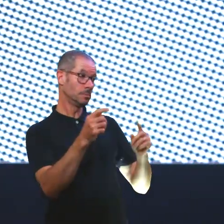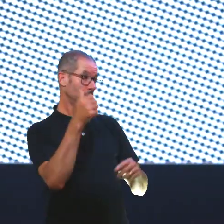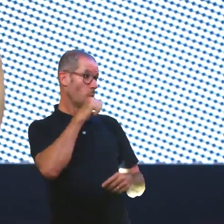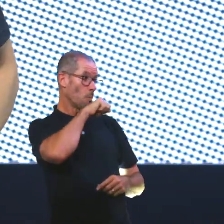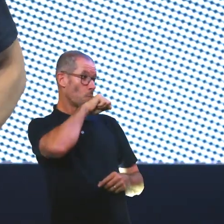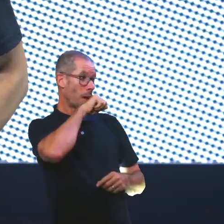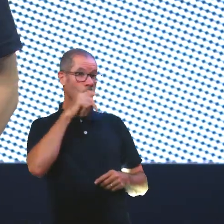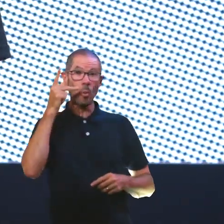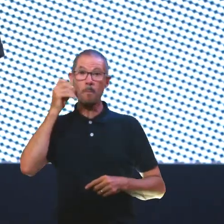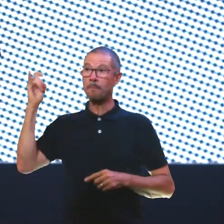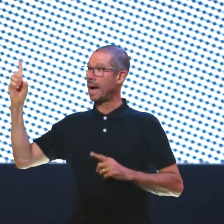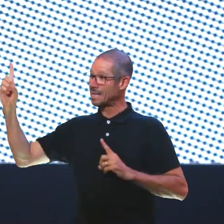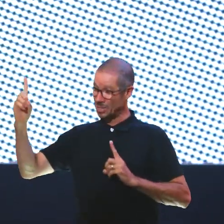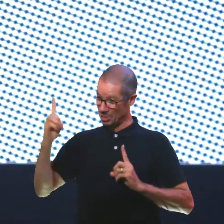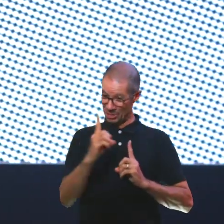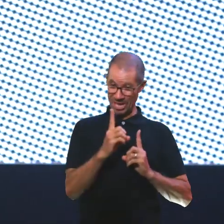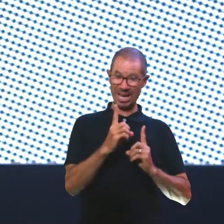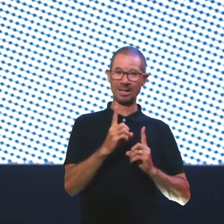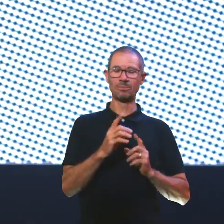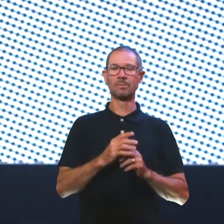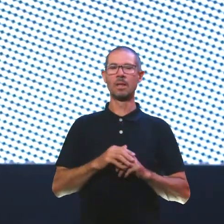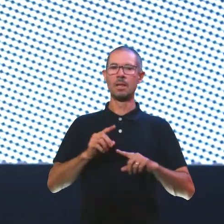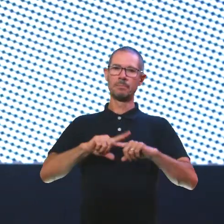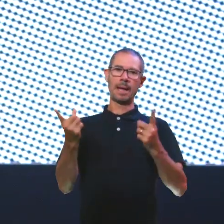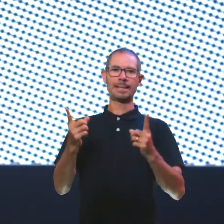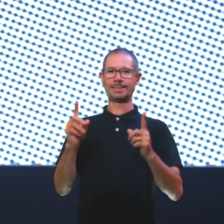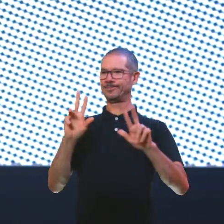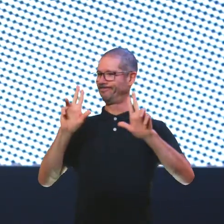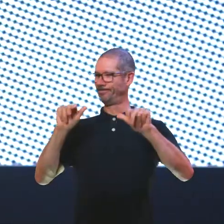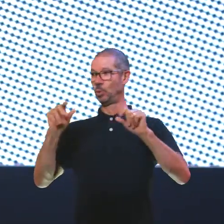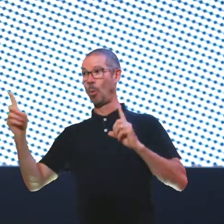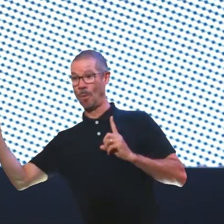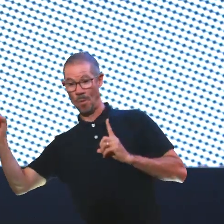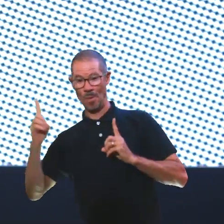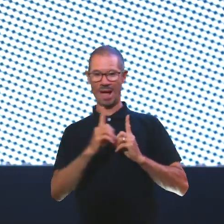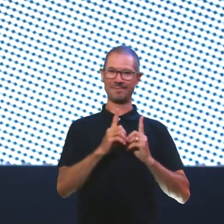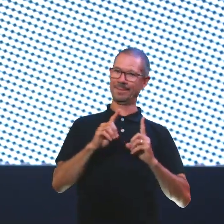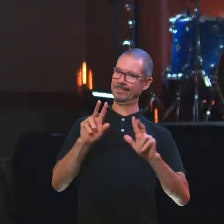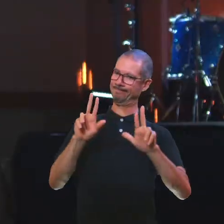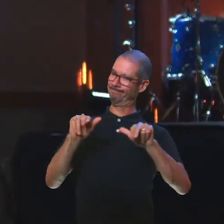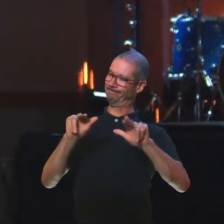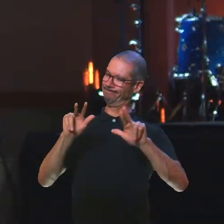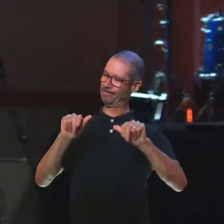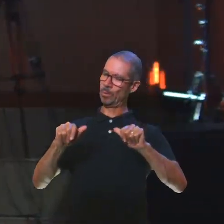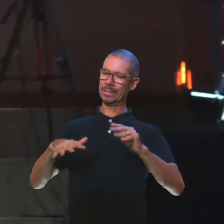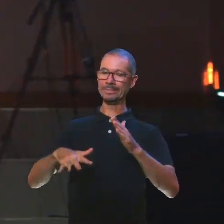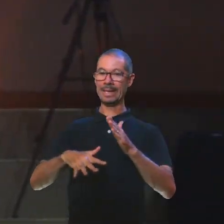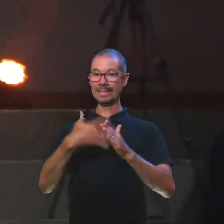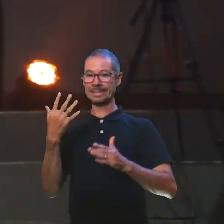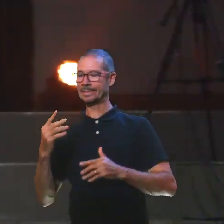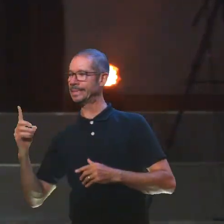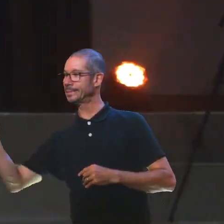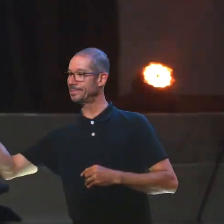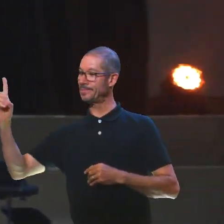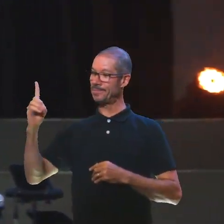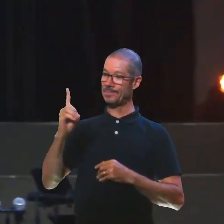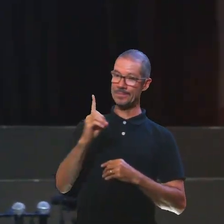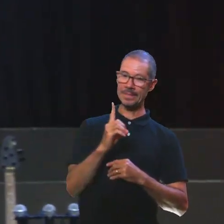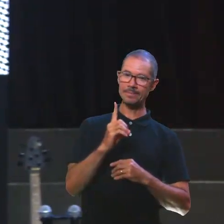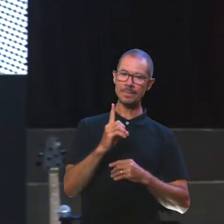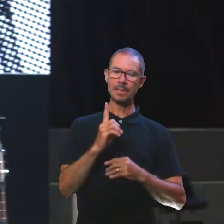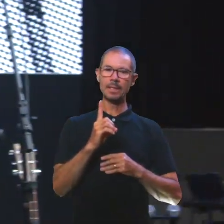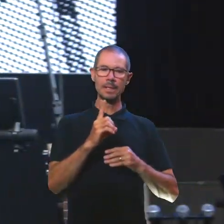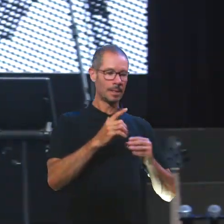já está chegando. Mas ele não chegava. As poucas vezes que ele chegava, normalmente levava eles